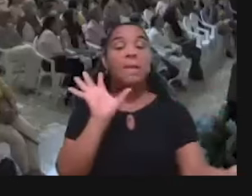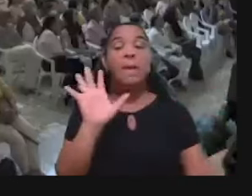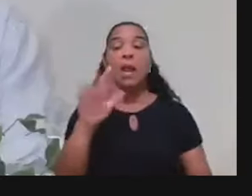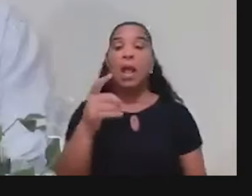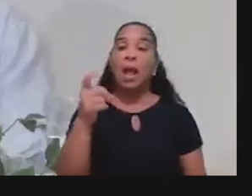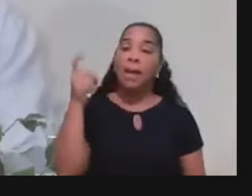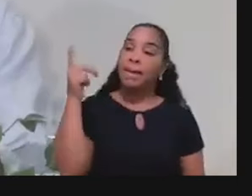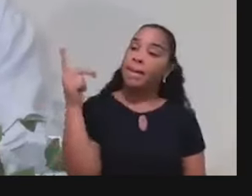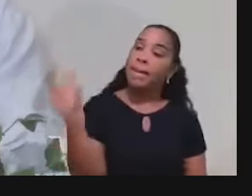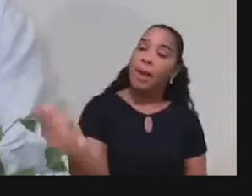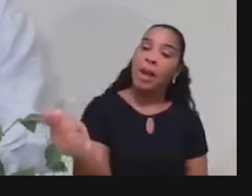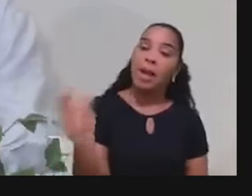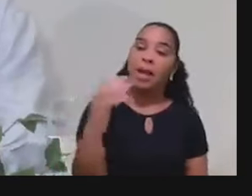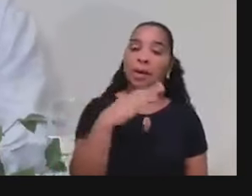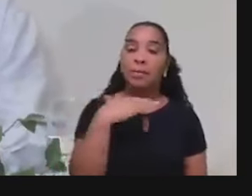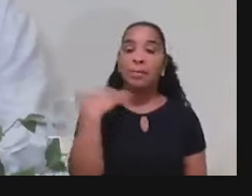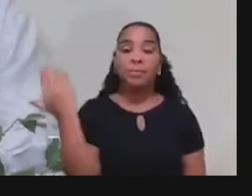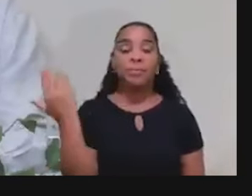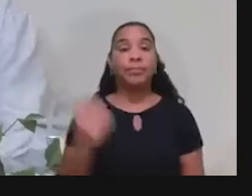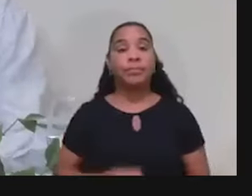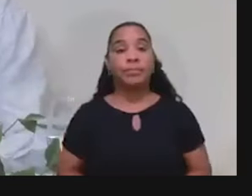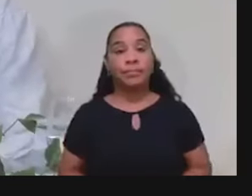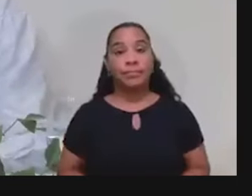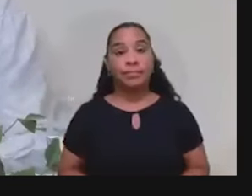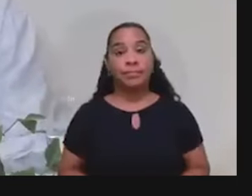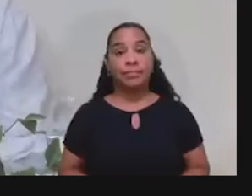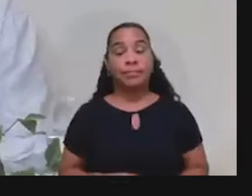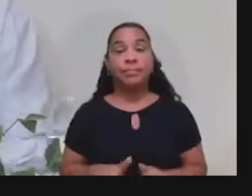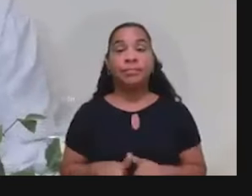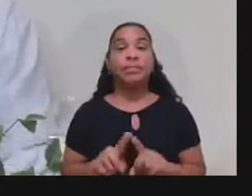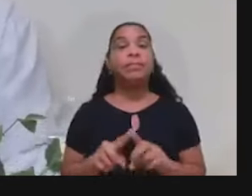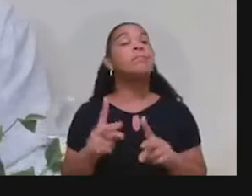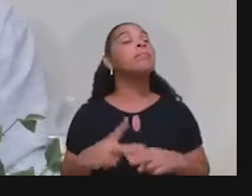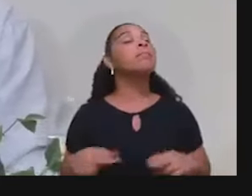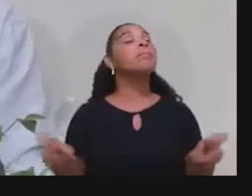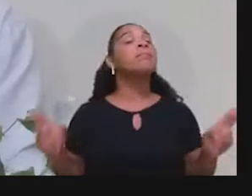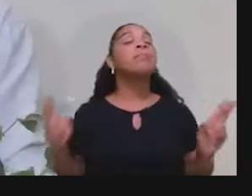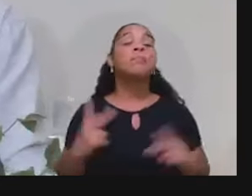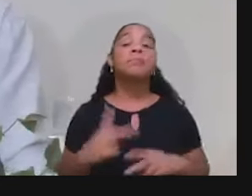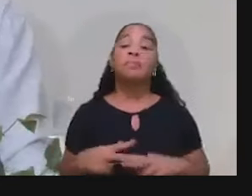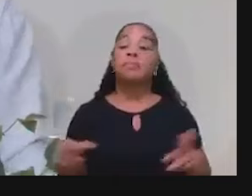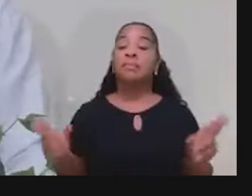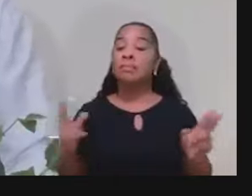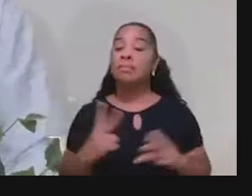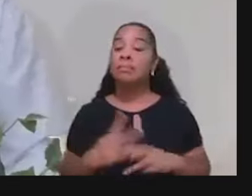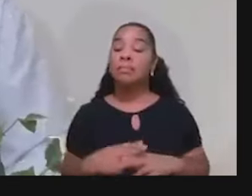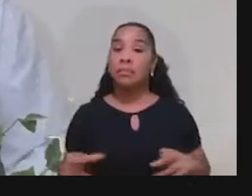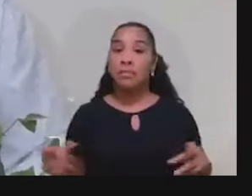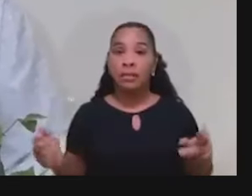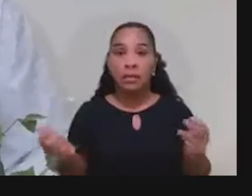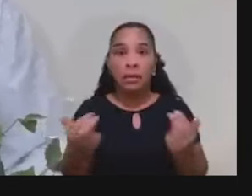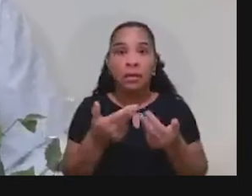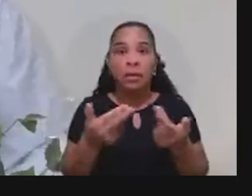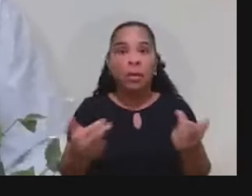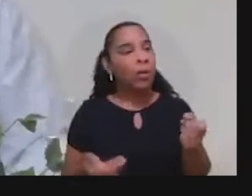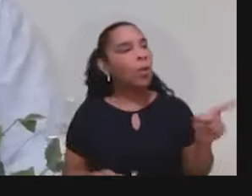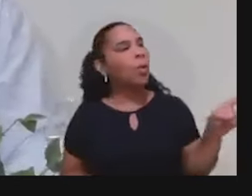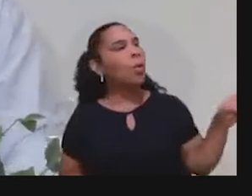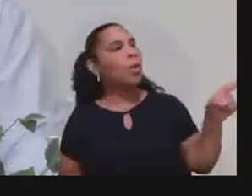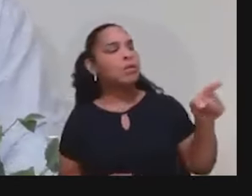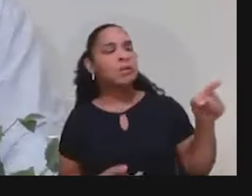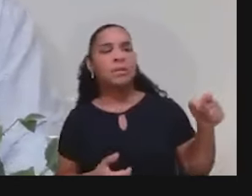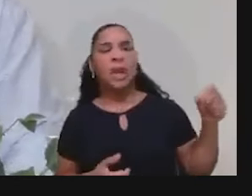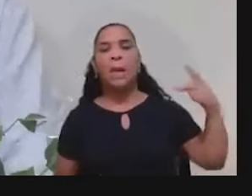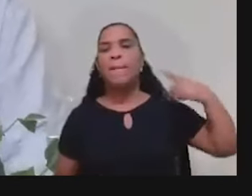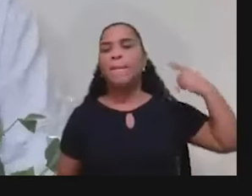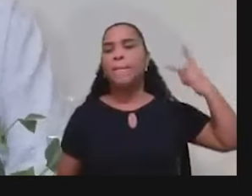Deus, a desfaçatez com que nós encaramos as coisas feitas pelos poderosos